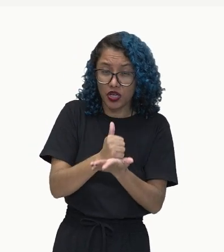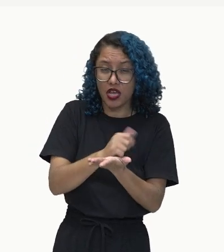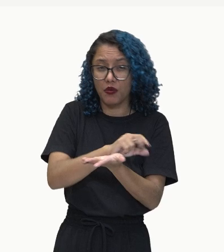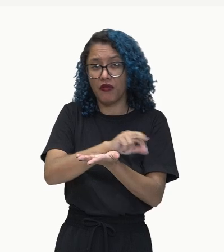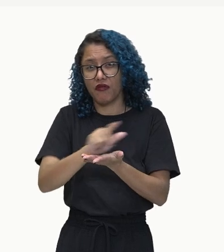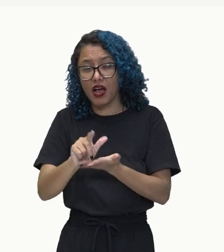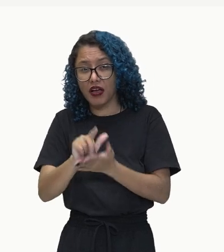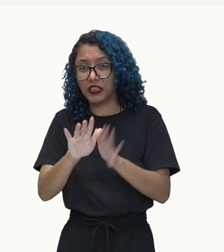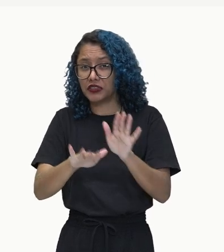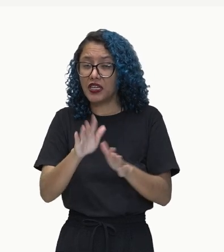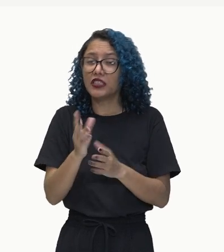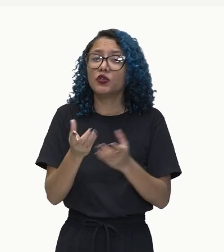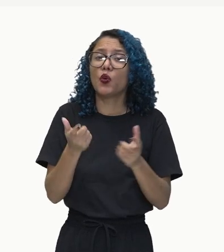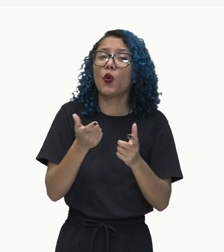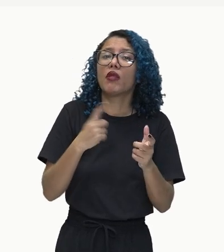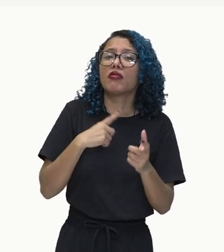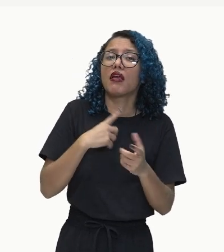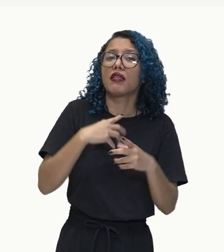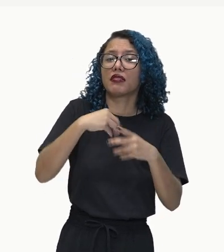jornais,